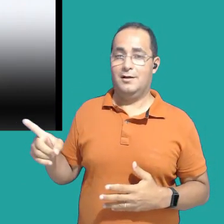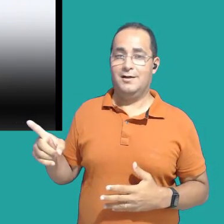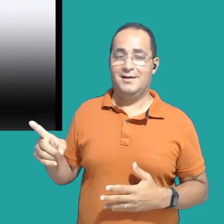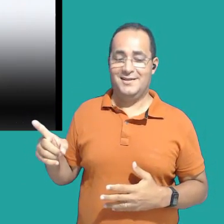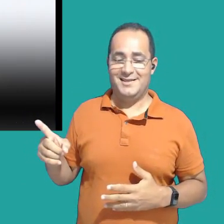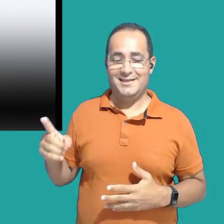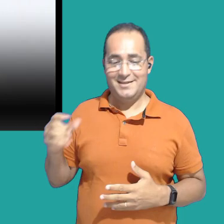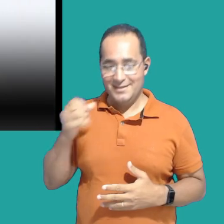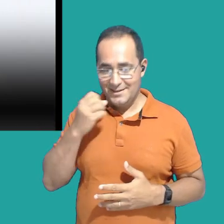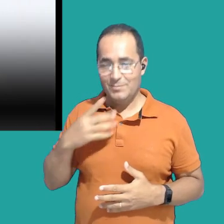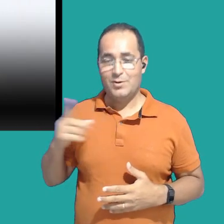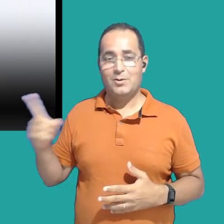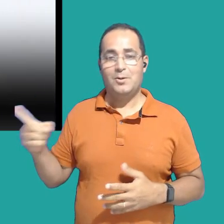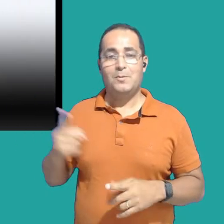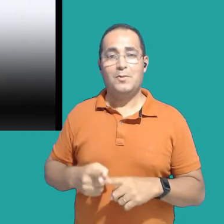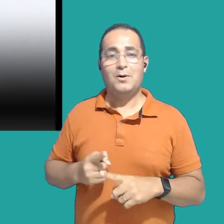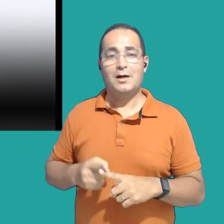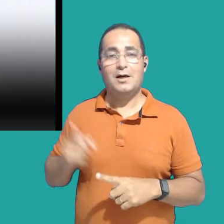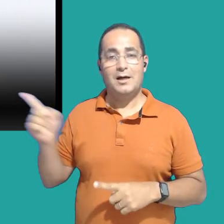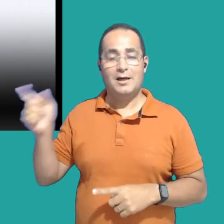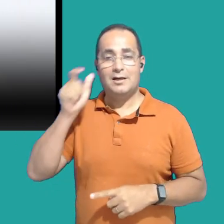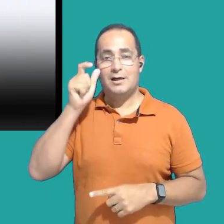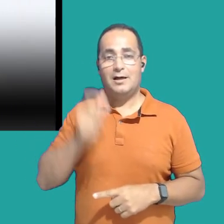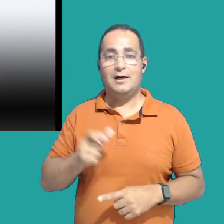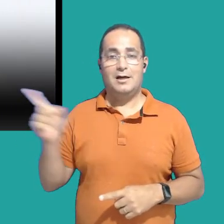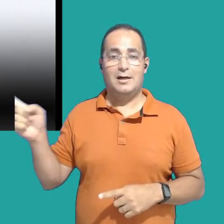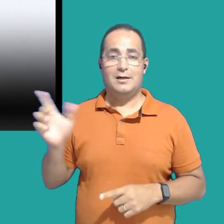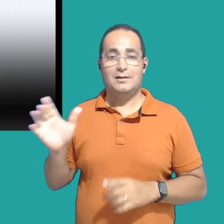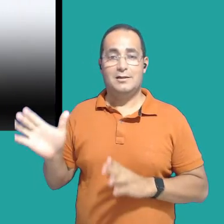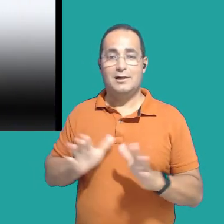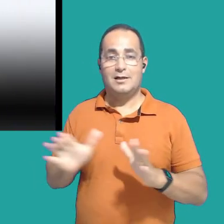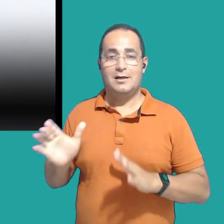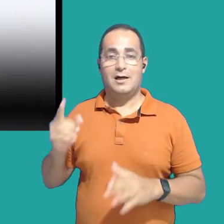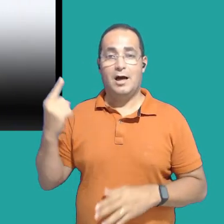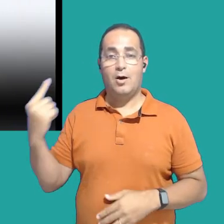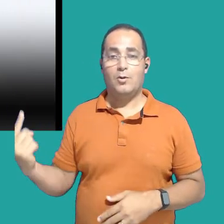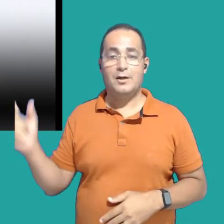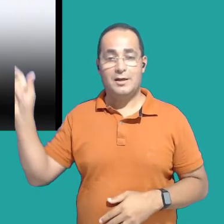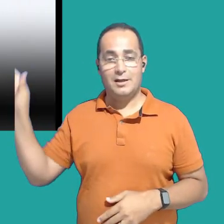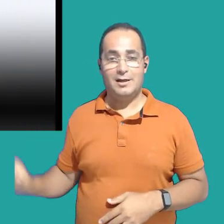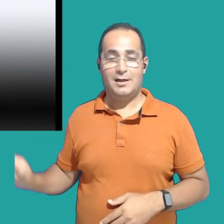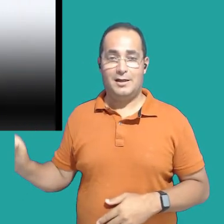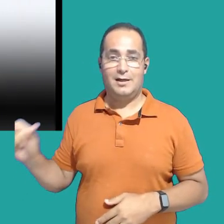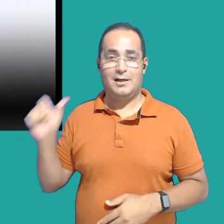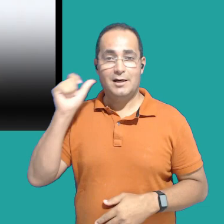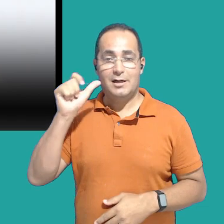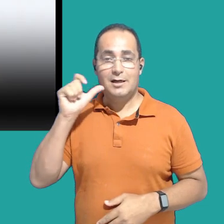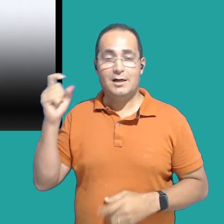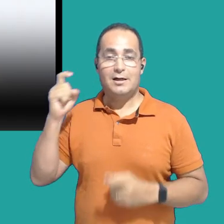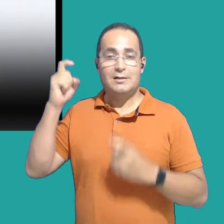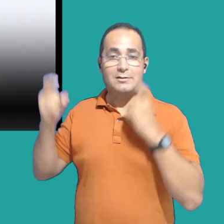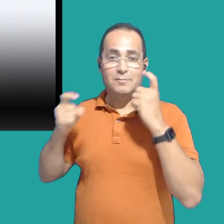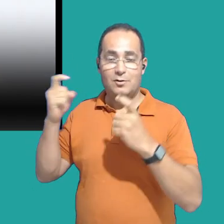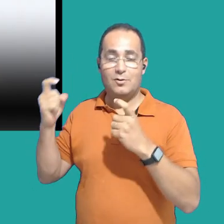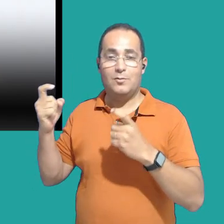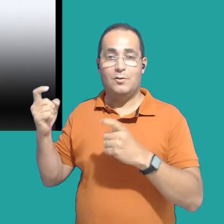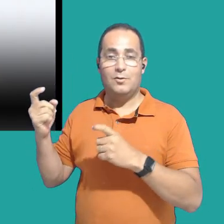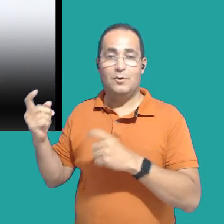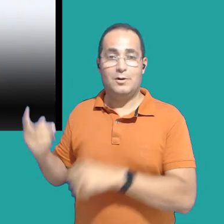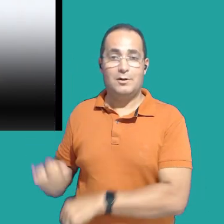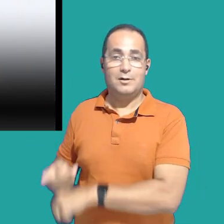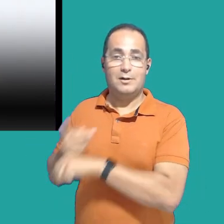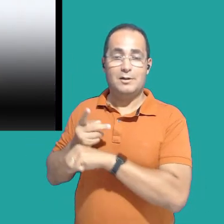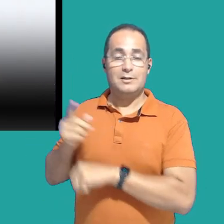bom. Vai ser bom porque tem alguém acessível, tem ao menos alguém aqui que se